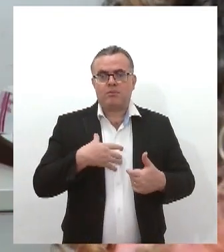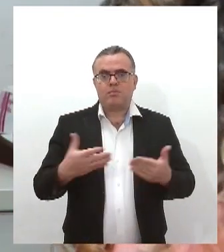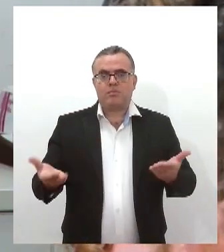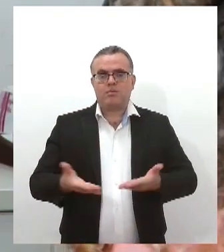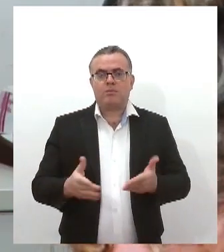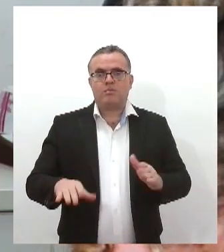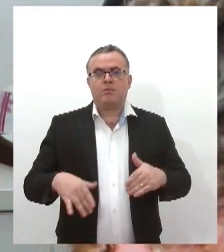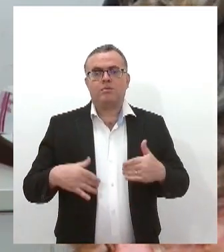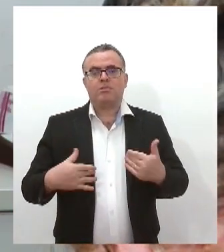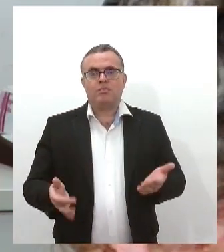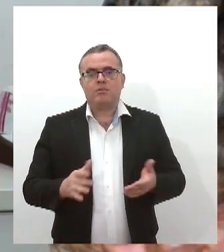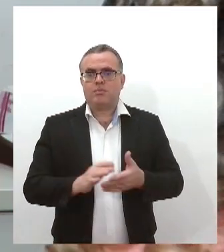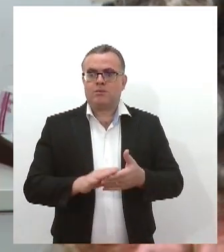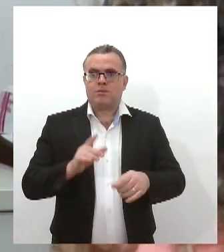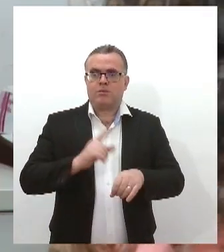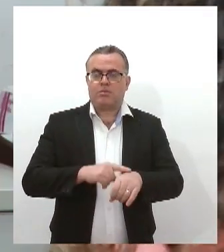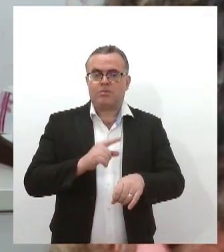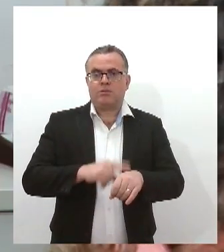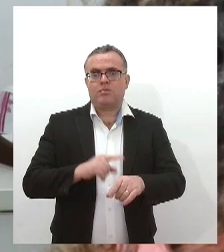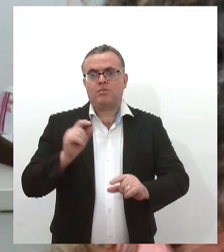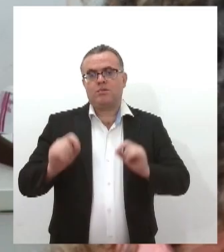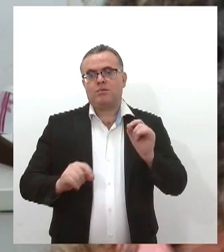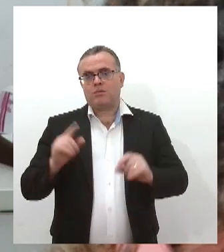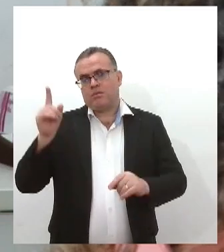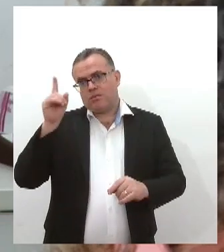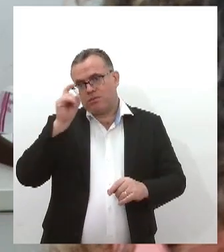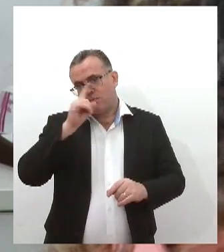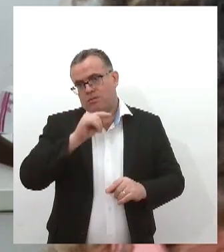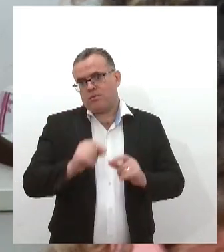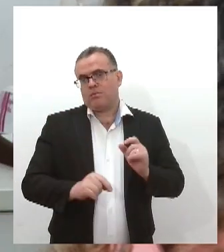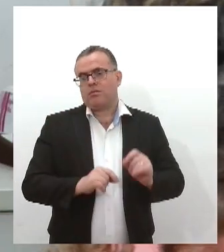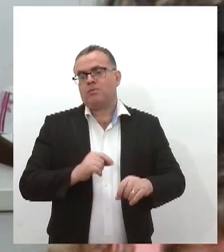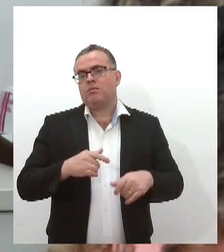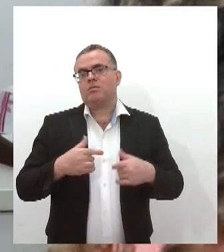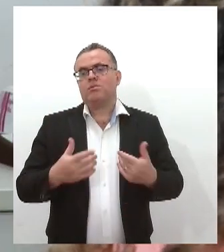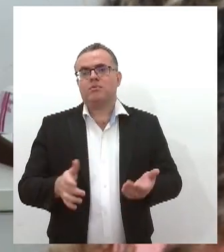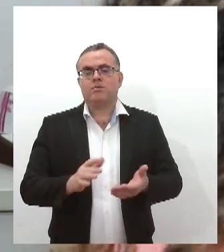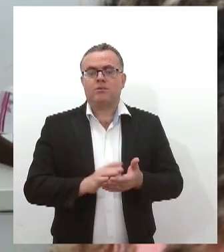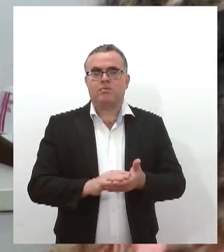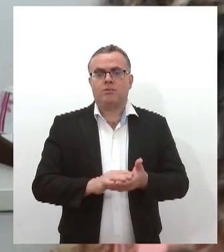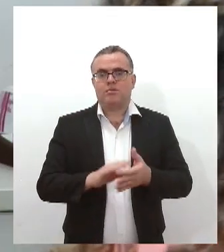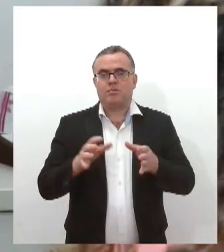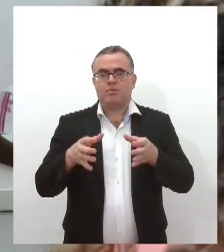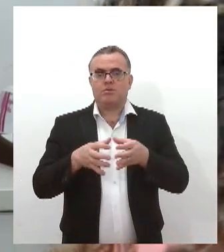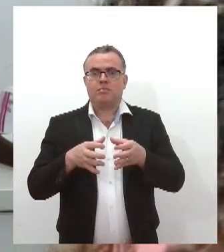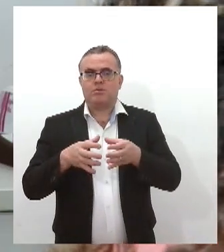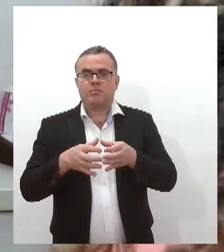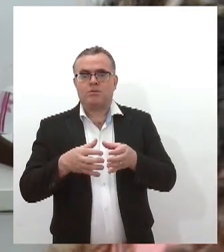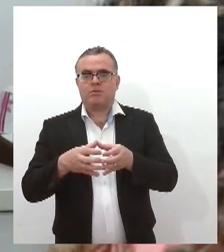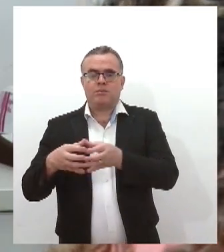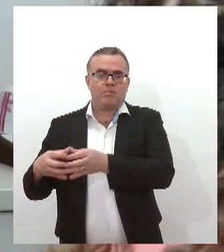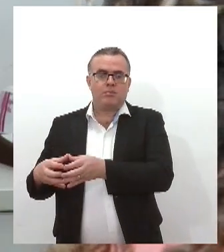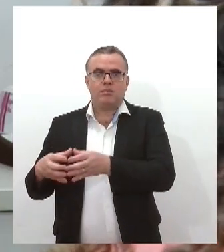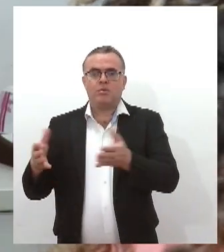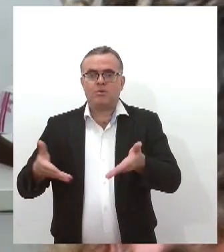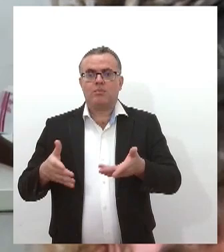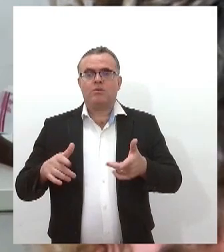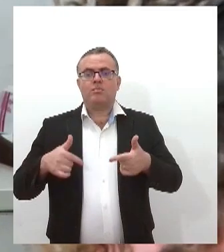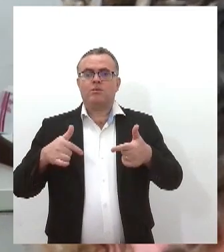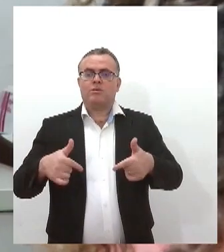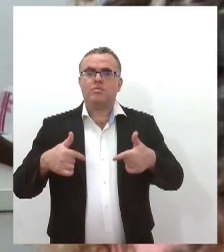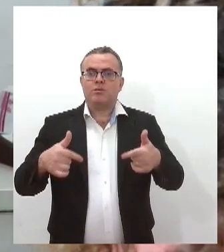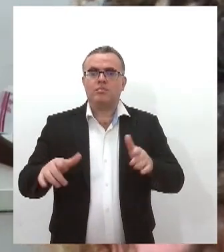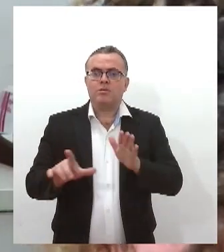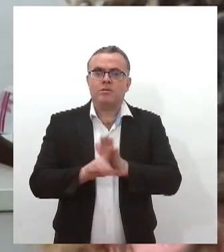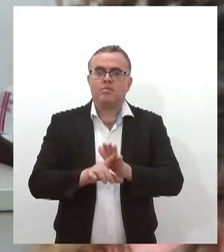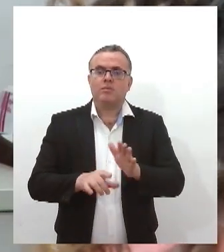no grupo dessas pessoas, né? Antes o que era apenas no grupo restrito, hoje a gente já consegue dar. Por quê? Porque a lei ele fez algumas alterações e